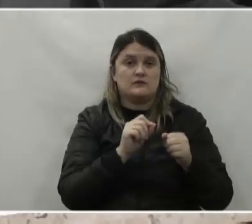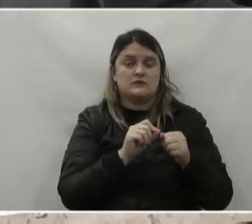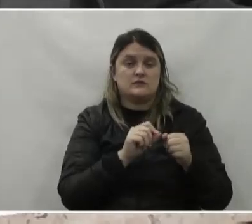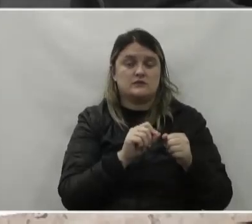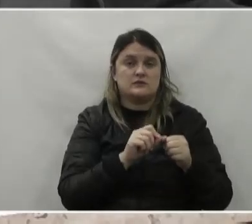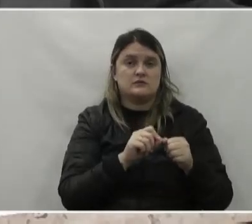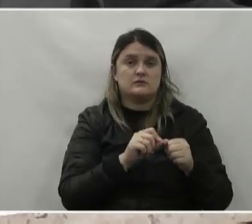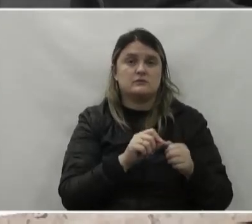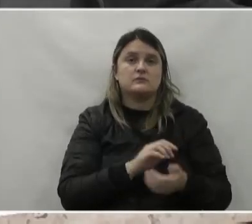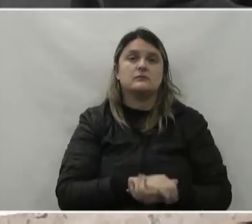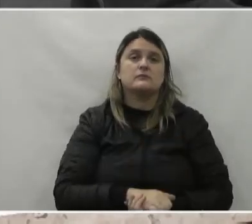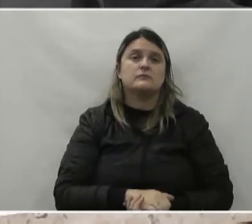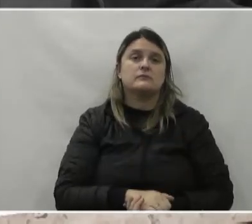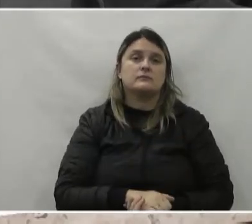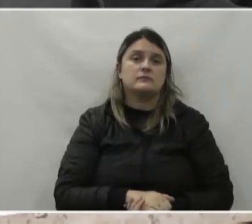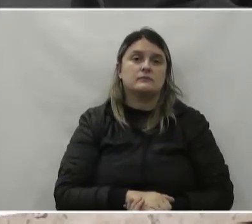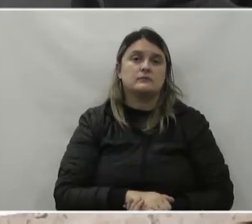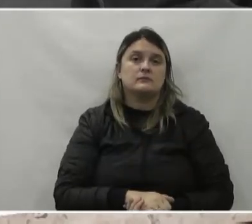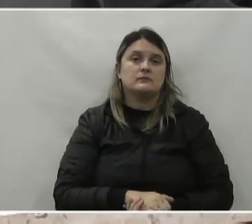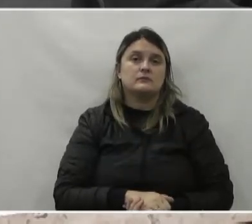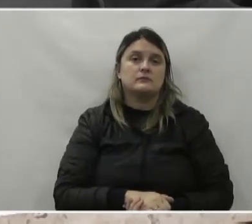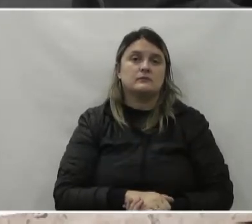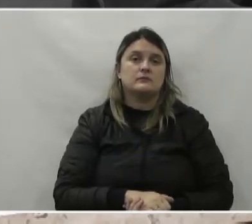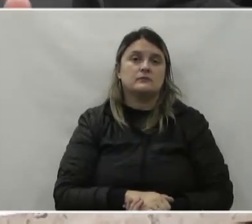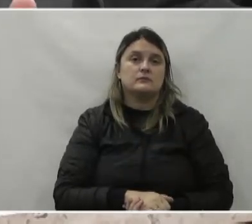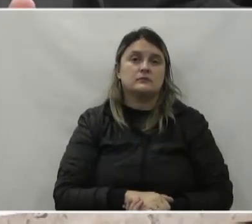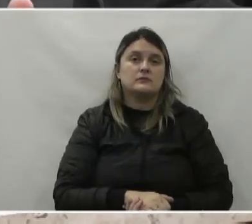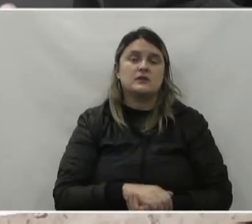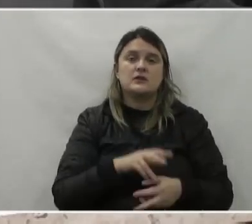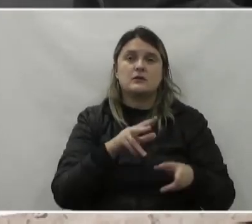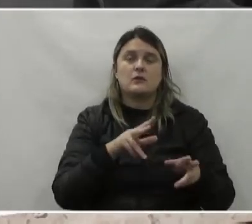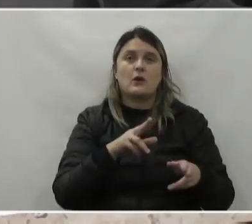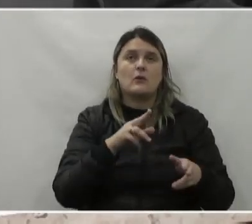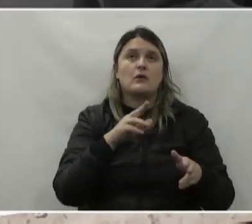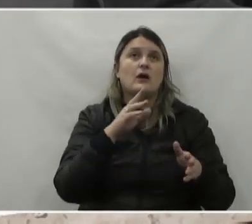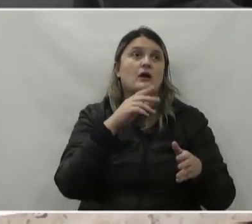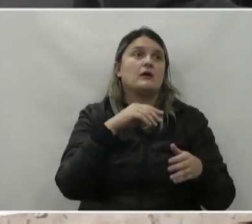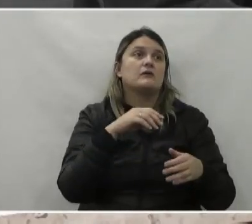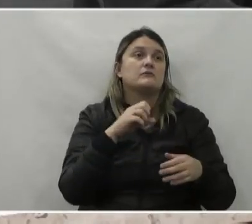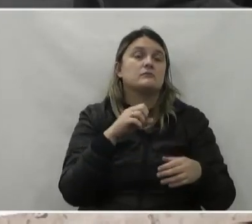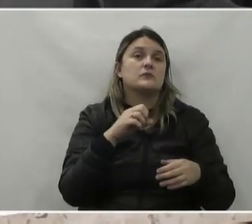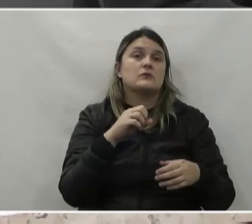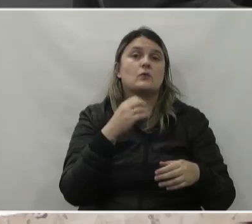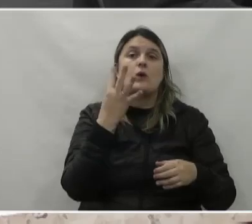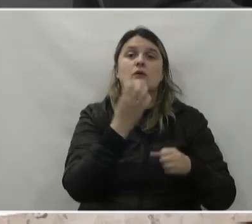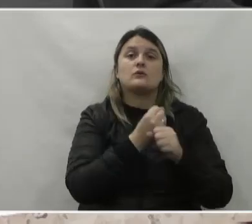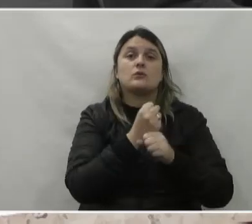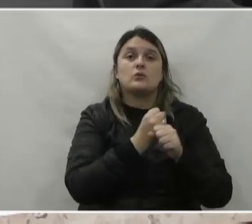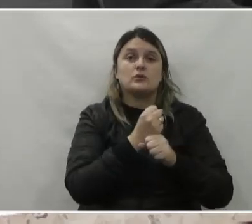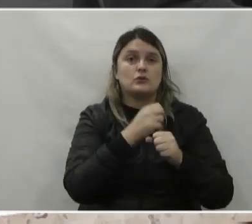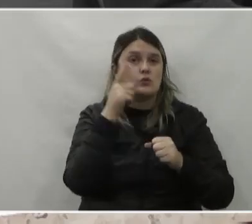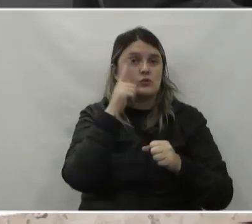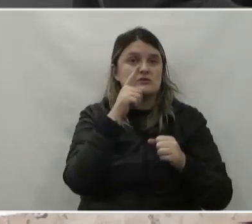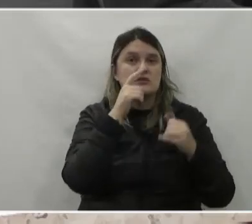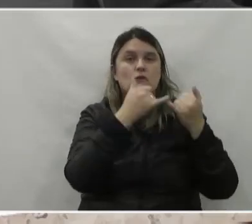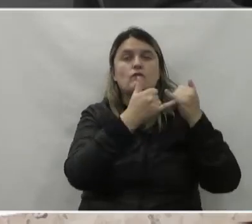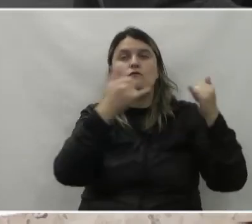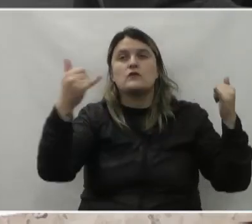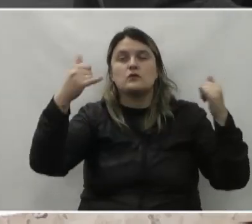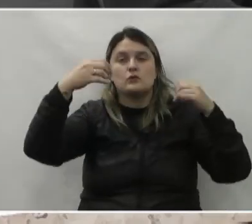no pronunciamento antes, aí, essa luz já era para estar aí há 4 anos, aí,